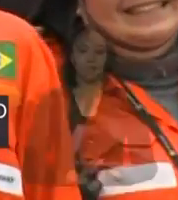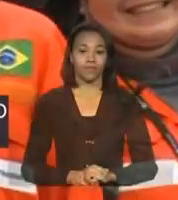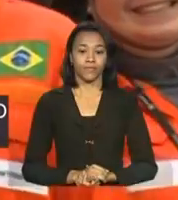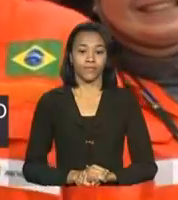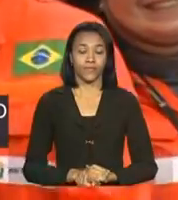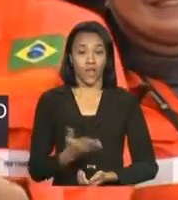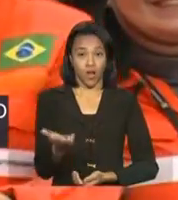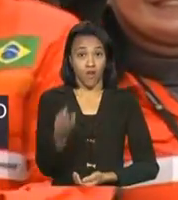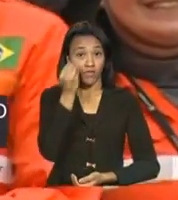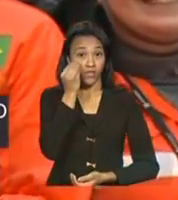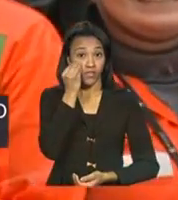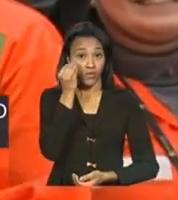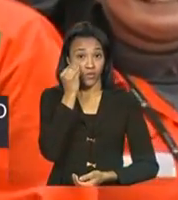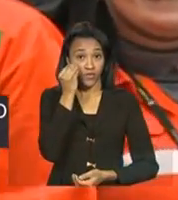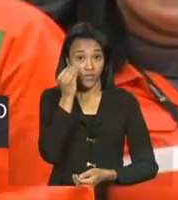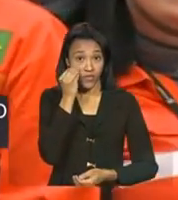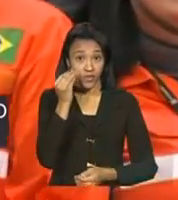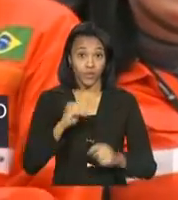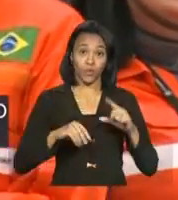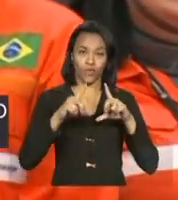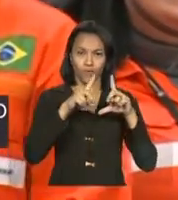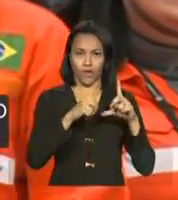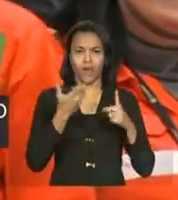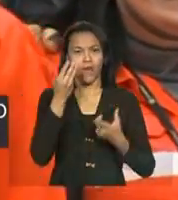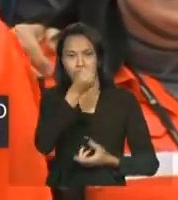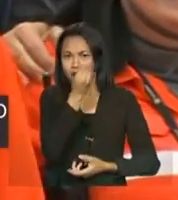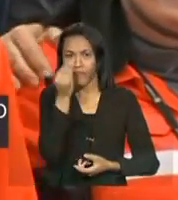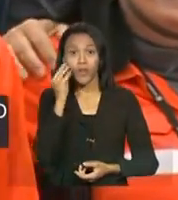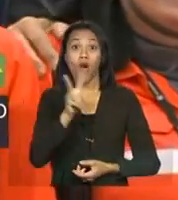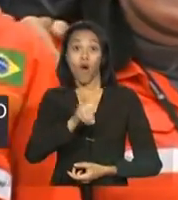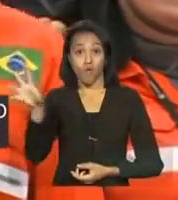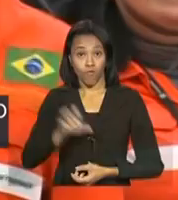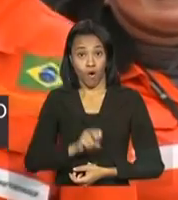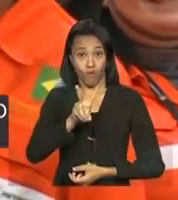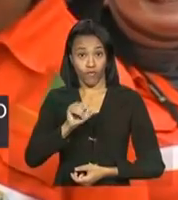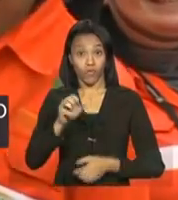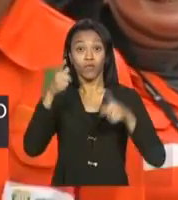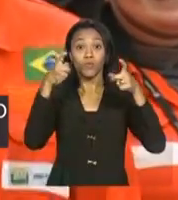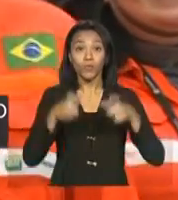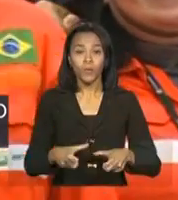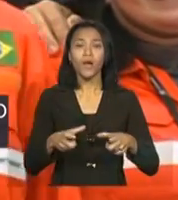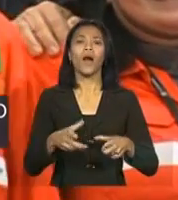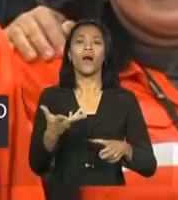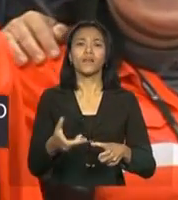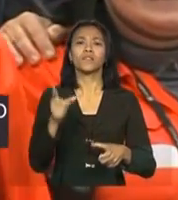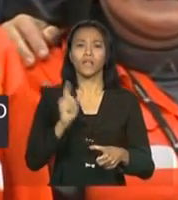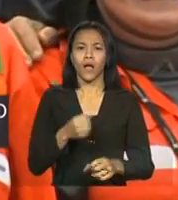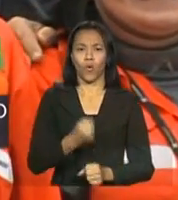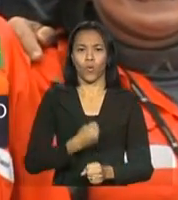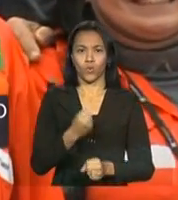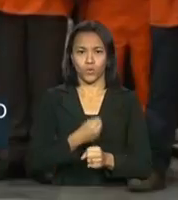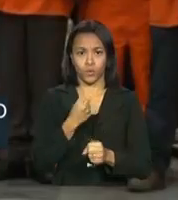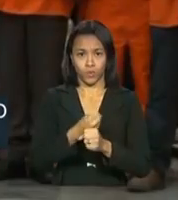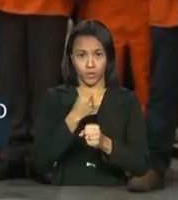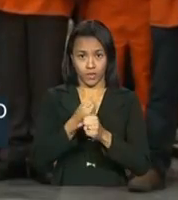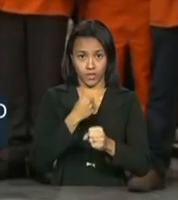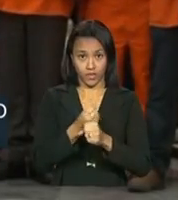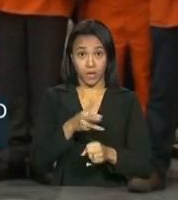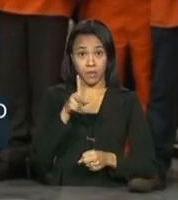Essas são imagens da presidenta Dilma Rousseff ao vivo, no local onde está sendo construída a